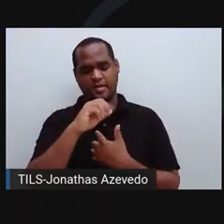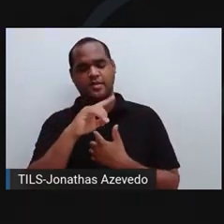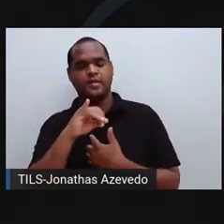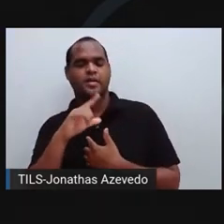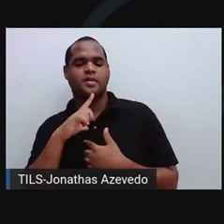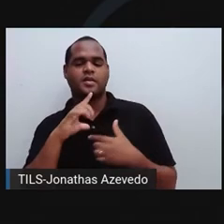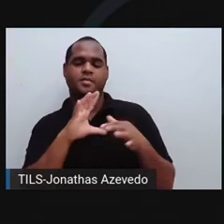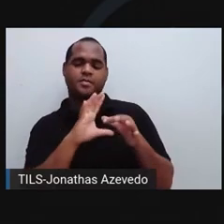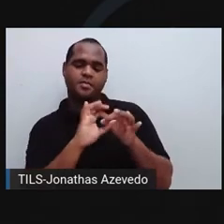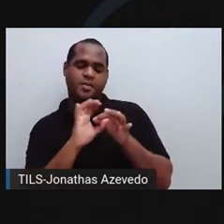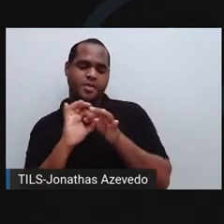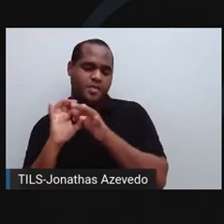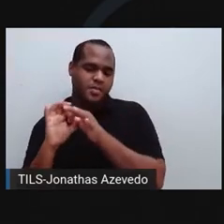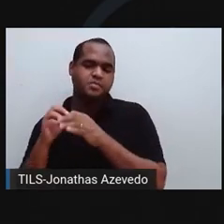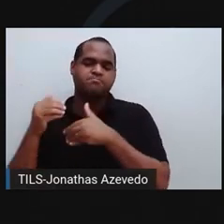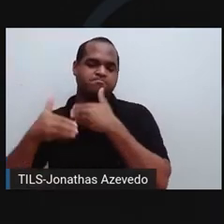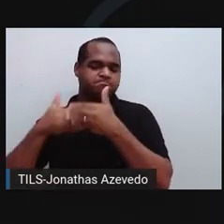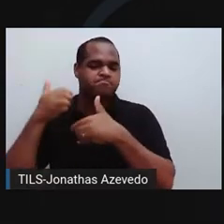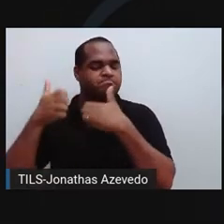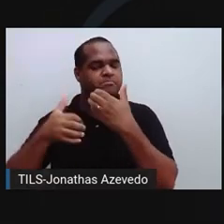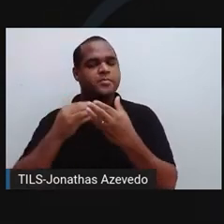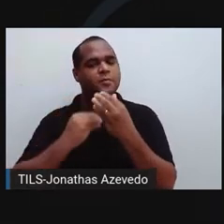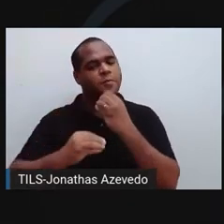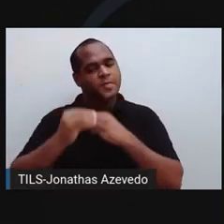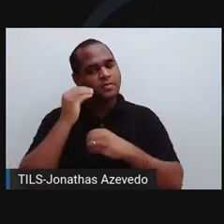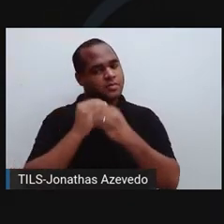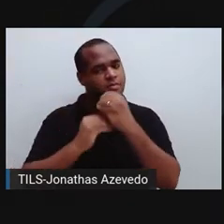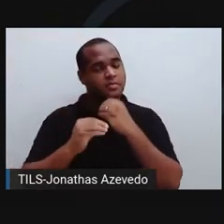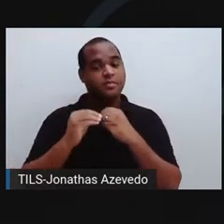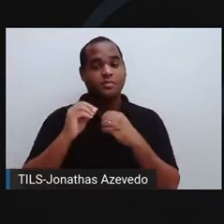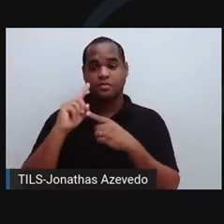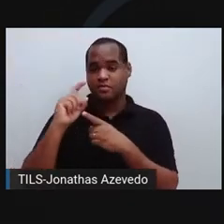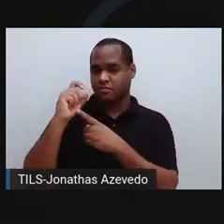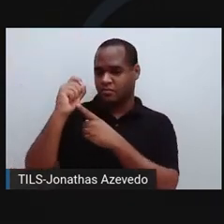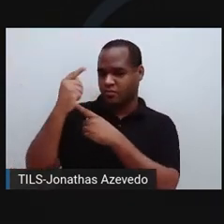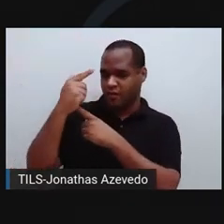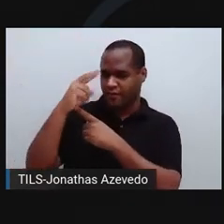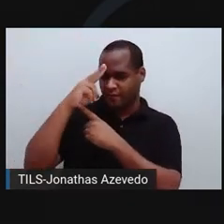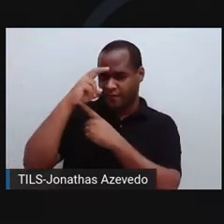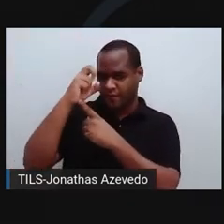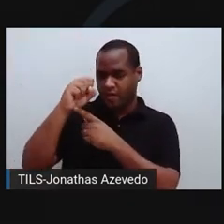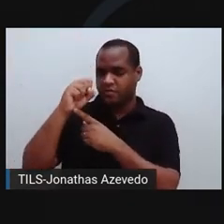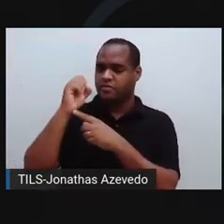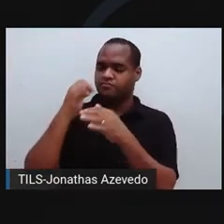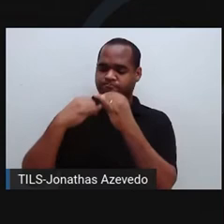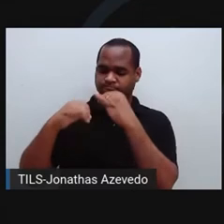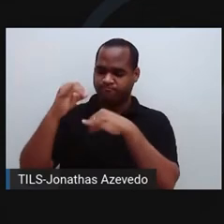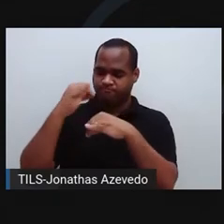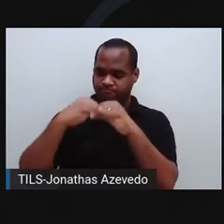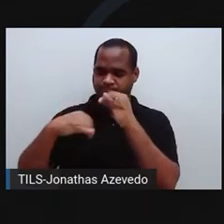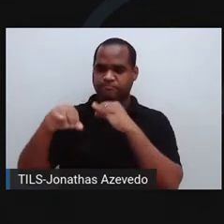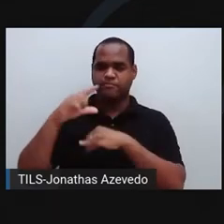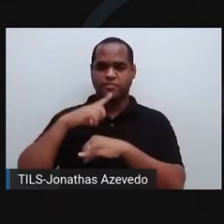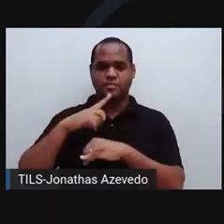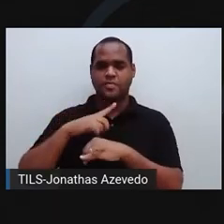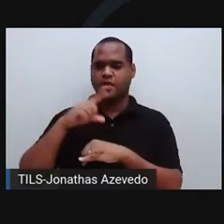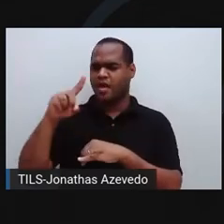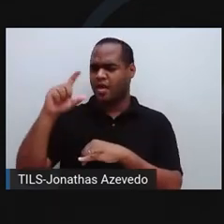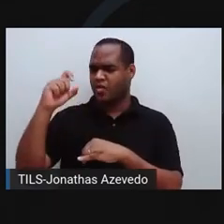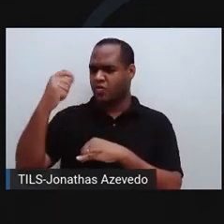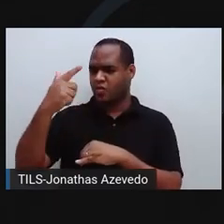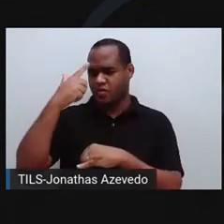uma sequência alimentar dos seres vivos. O sol está aí dando energia para a gente, certo? Essa energia é